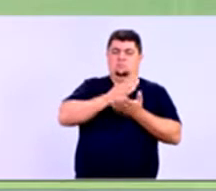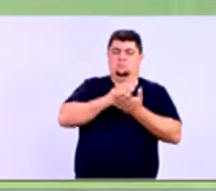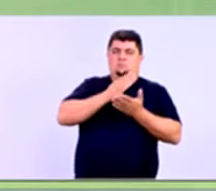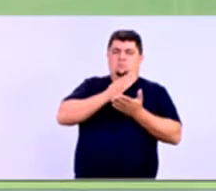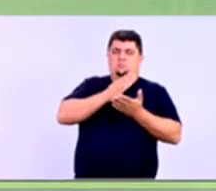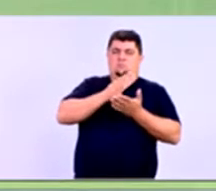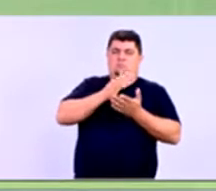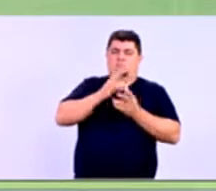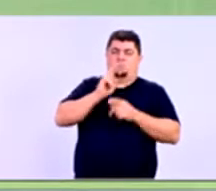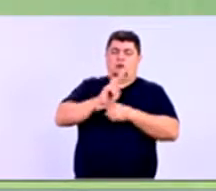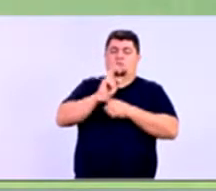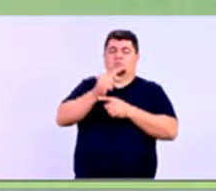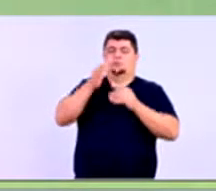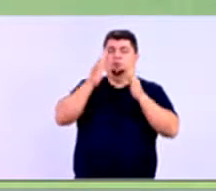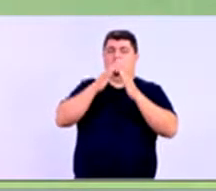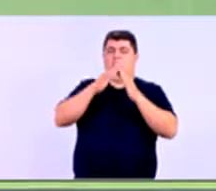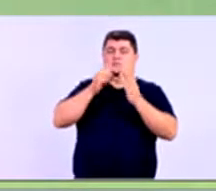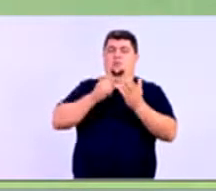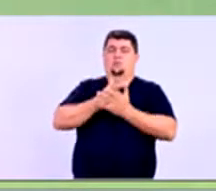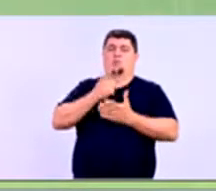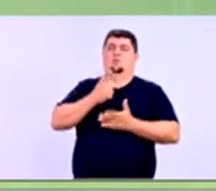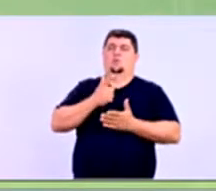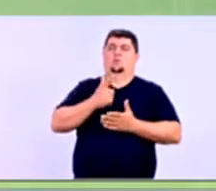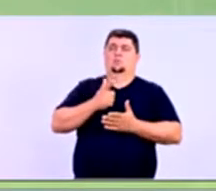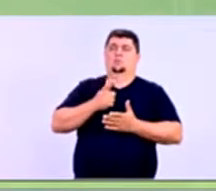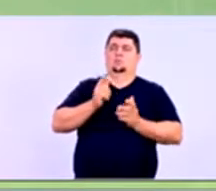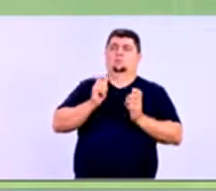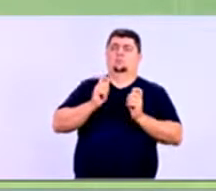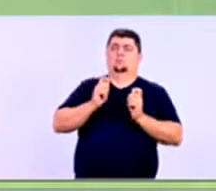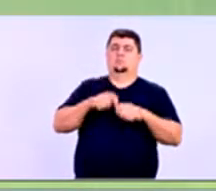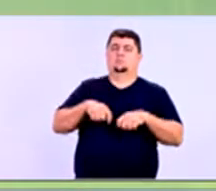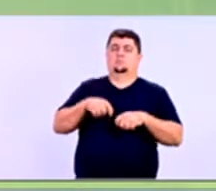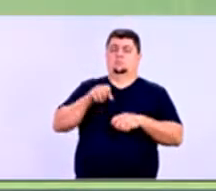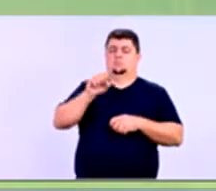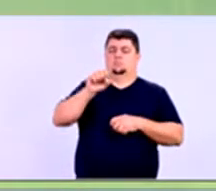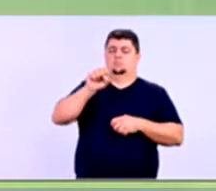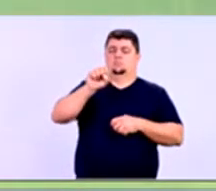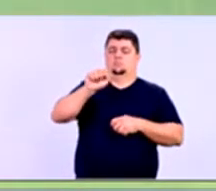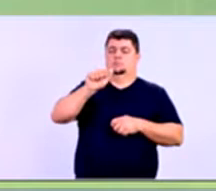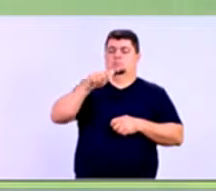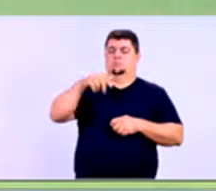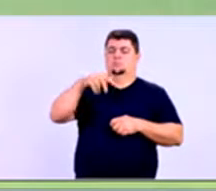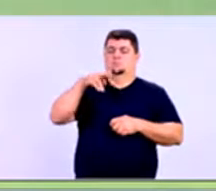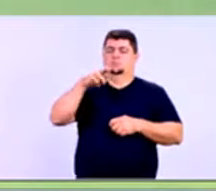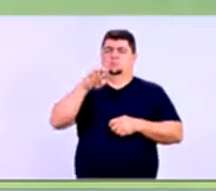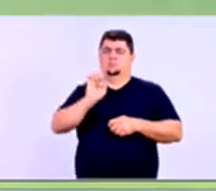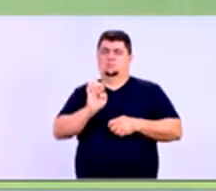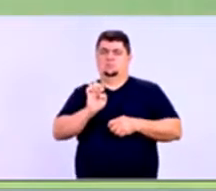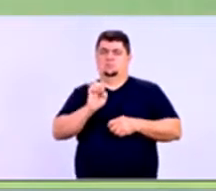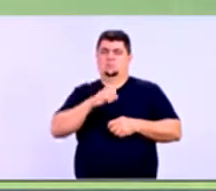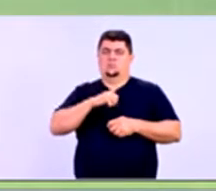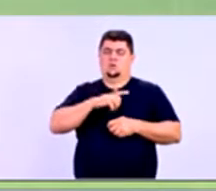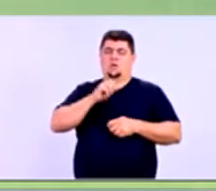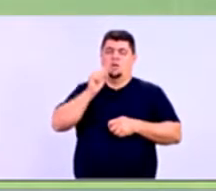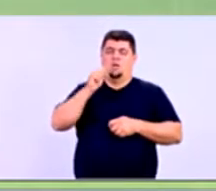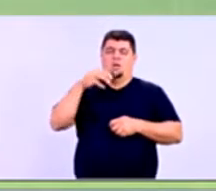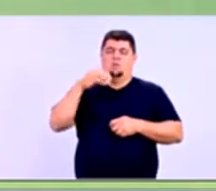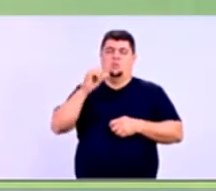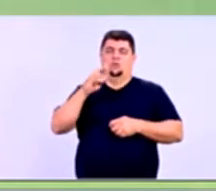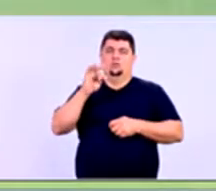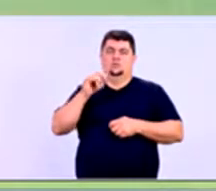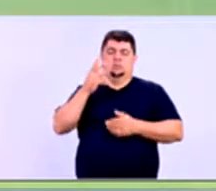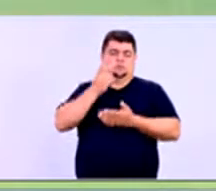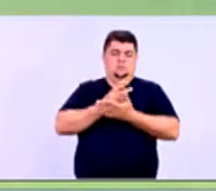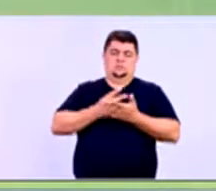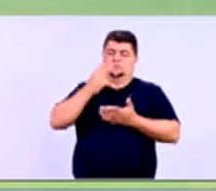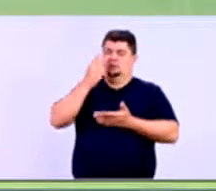imóveis, que a palavra saque vem de amortização constante,